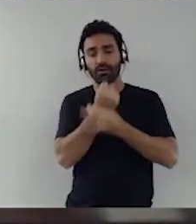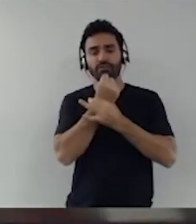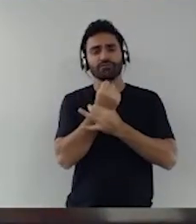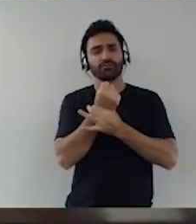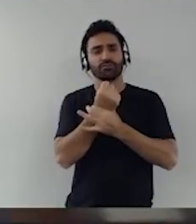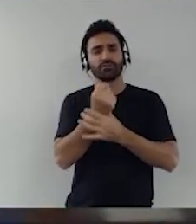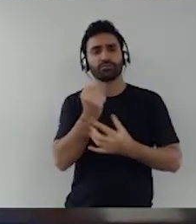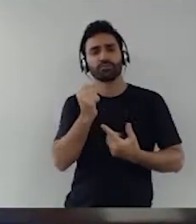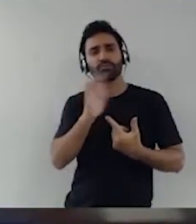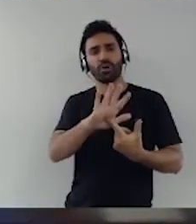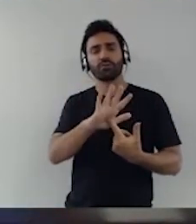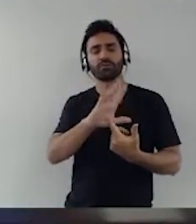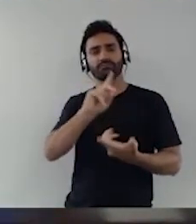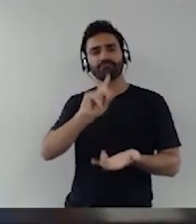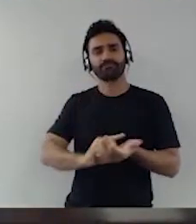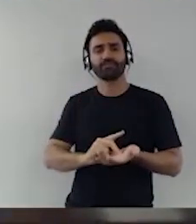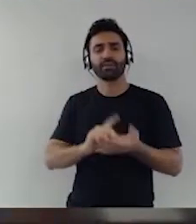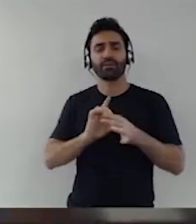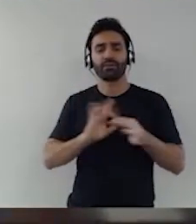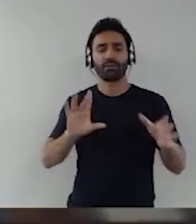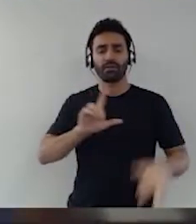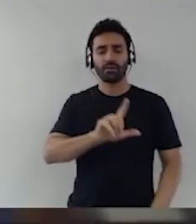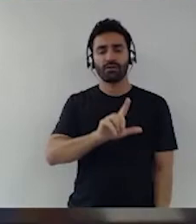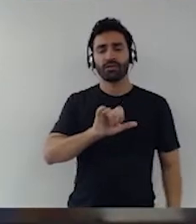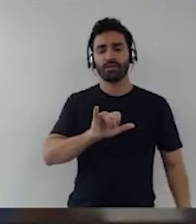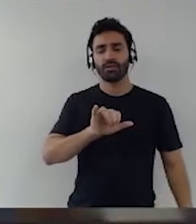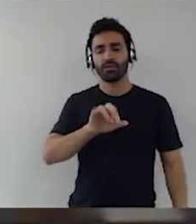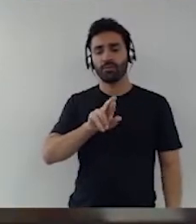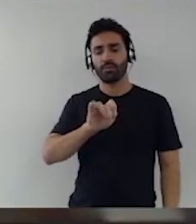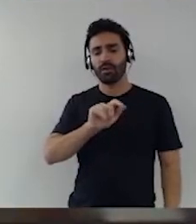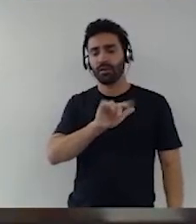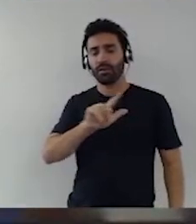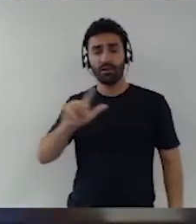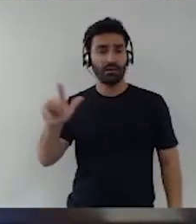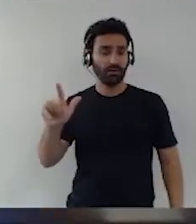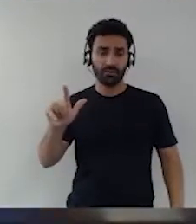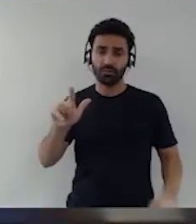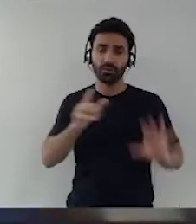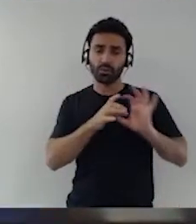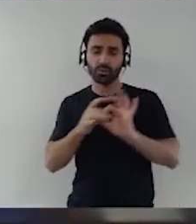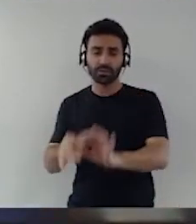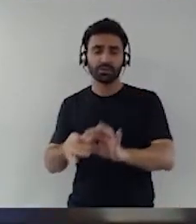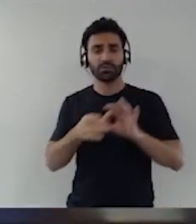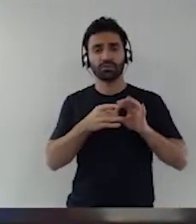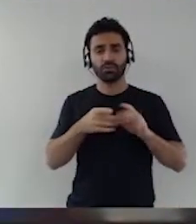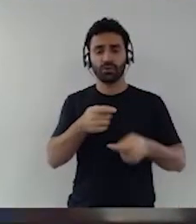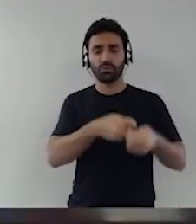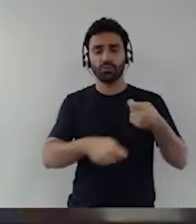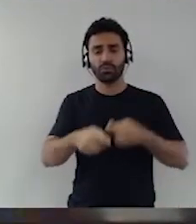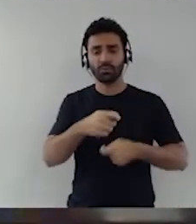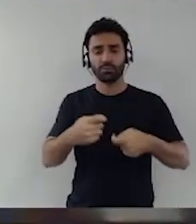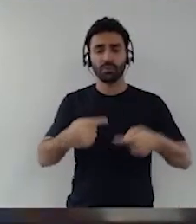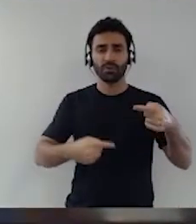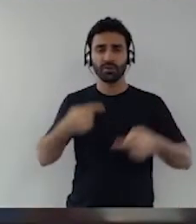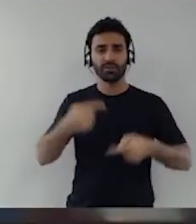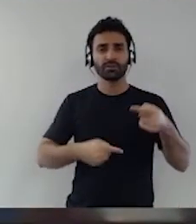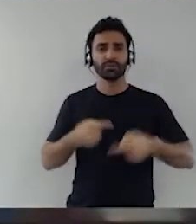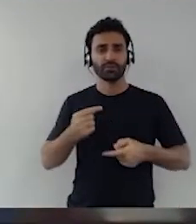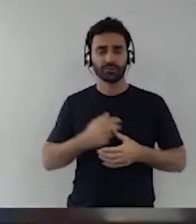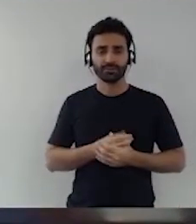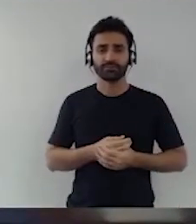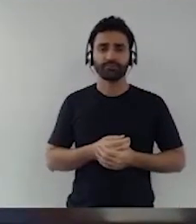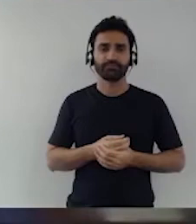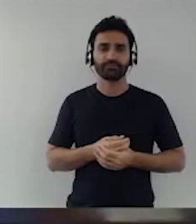aponta para vertentes liberais, clássicas, no aspecto econômico e político, e que administra, entre outras